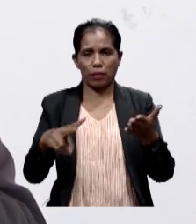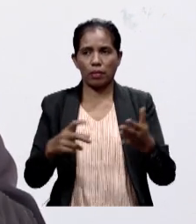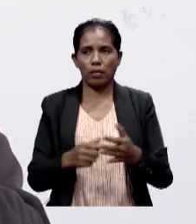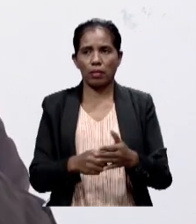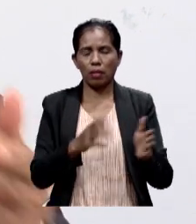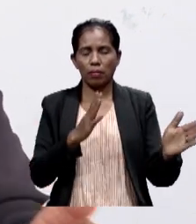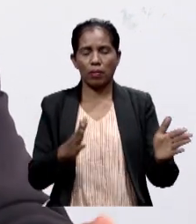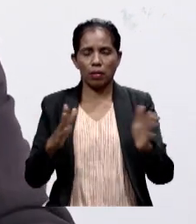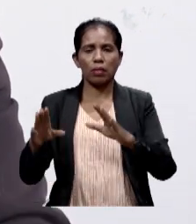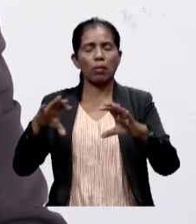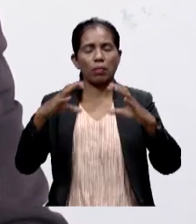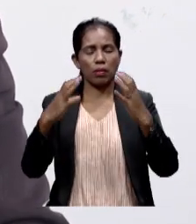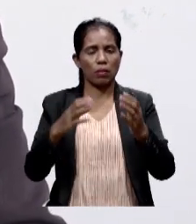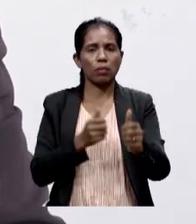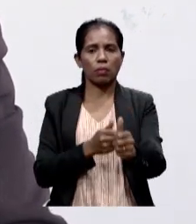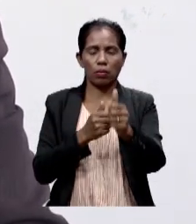Processo de comissão cumpre, la viola.